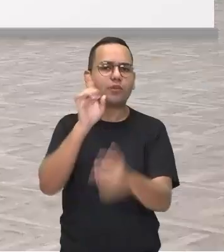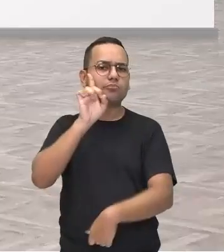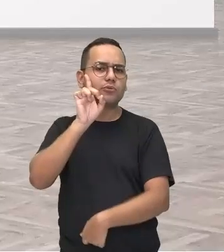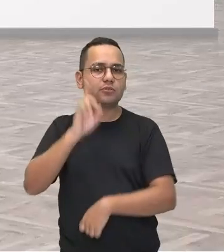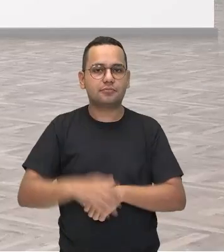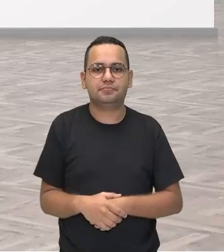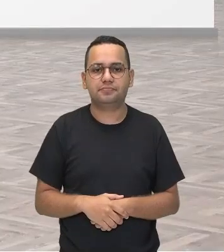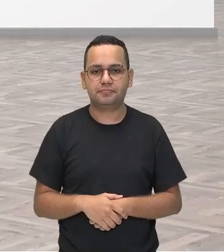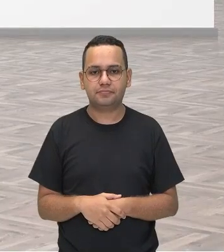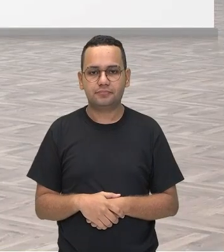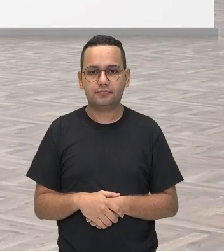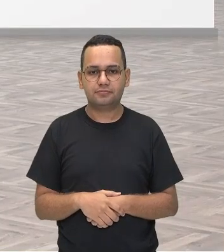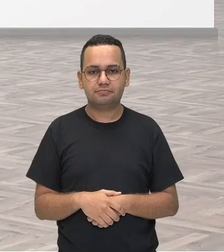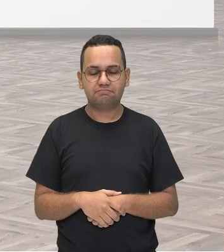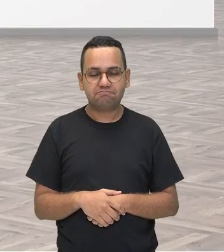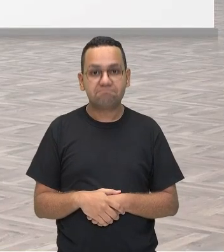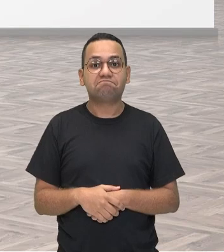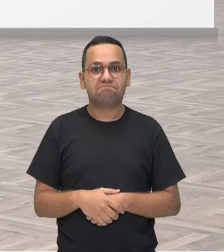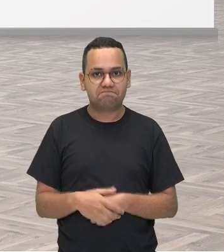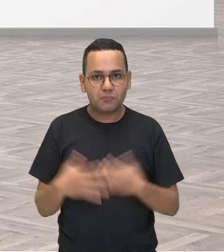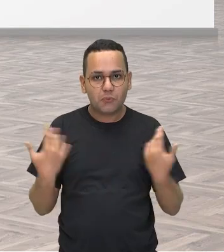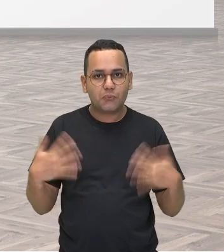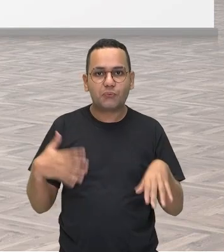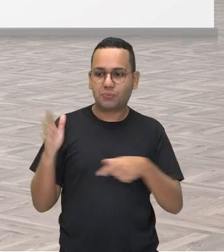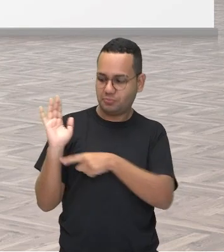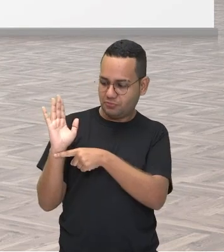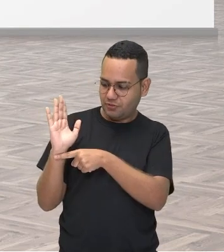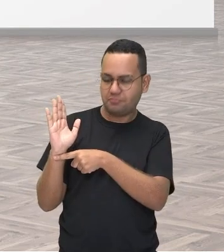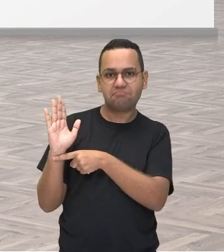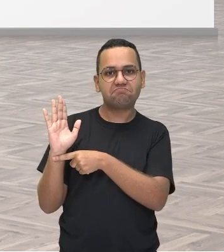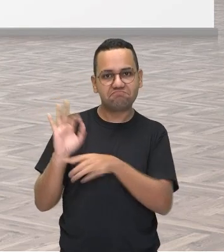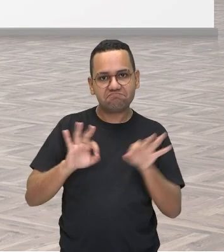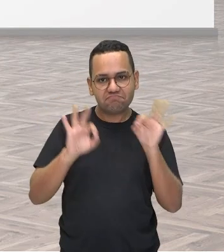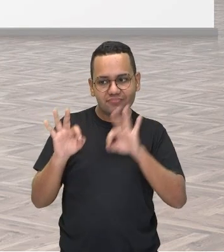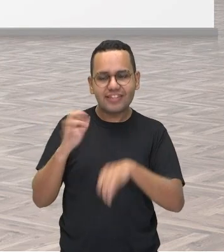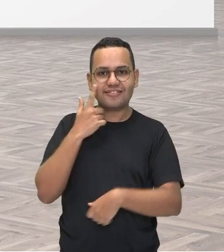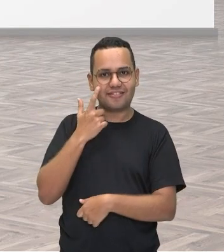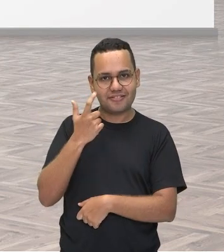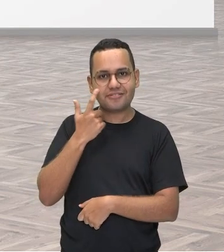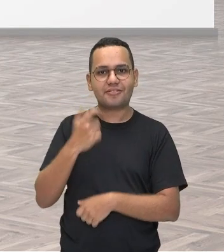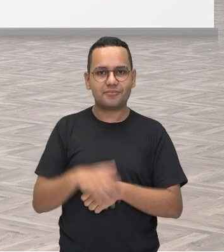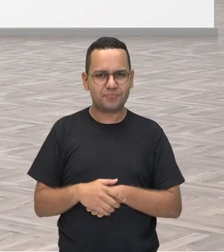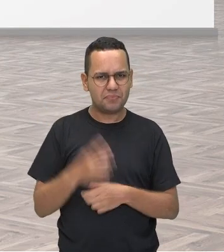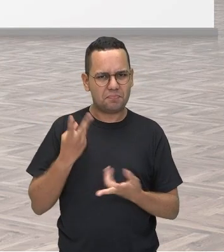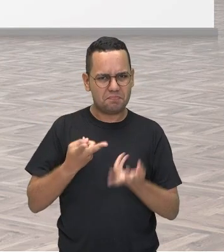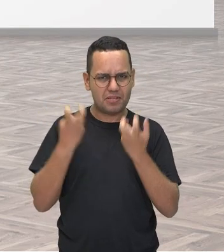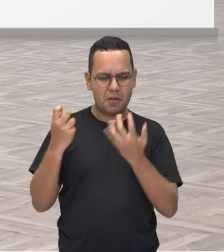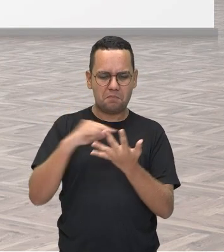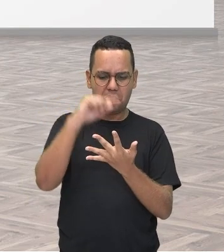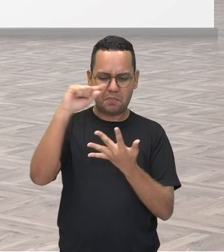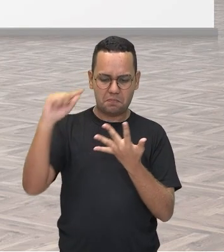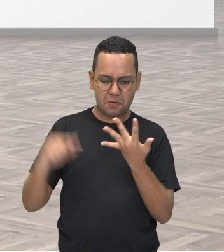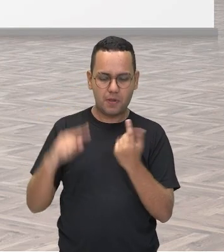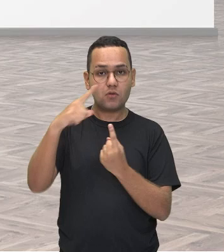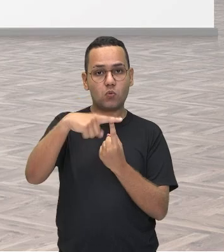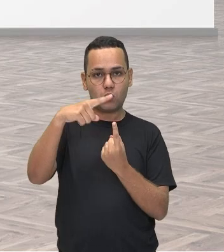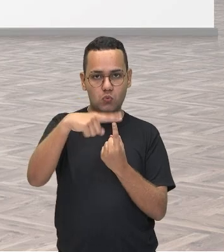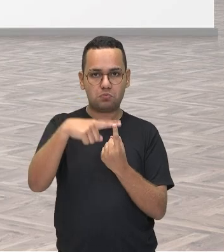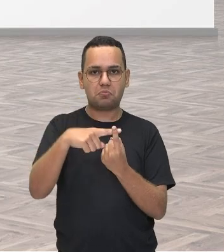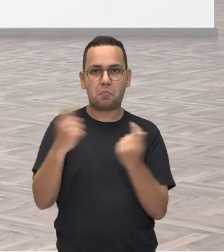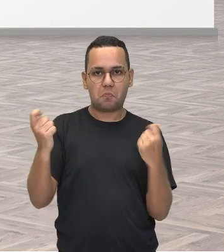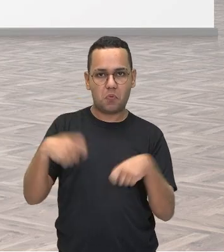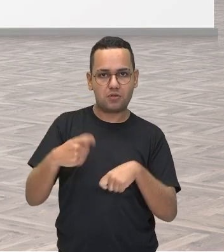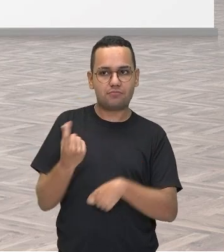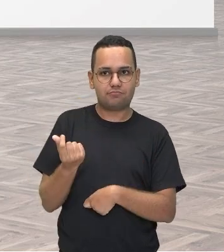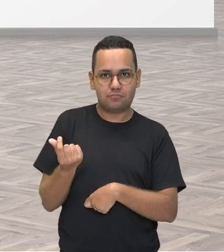diariamente. Olha só que interessante, gente. Viram aí, né, quanta coisa nós podemos, quantas formas de lucro, né, quantas